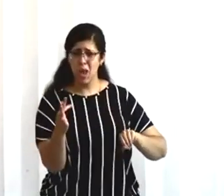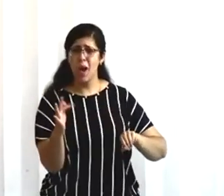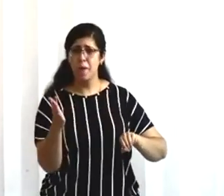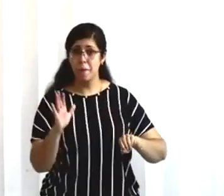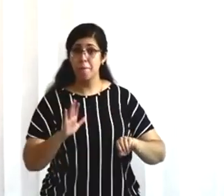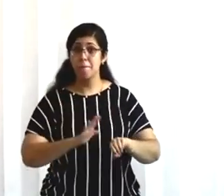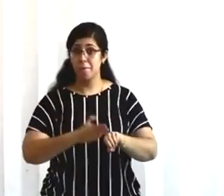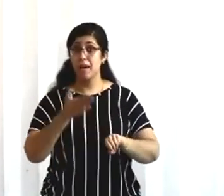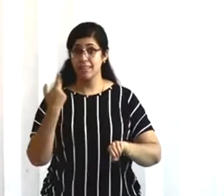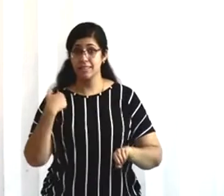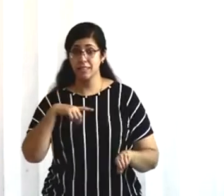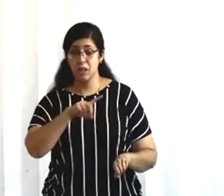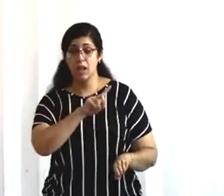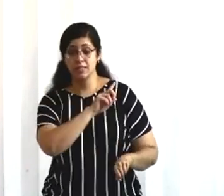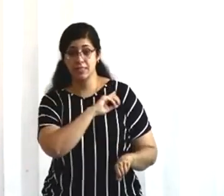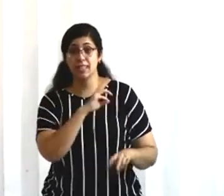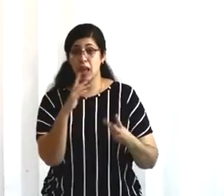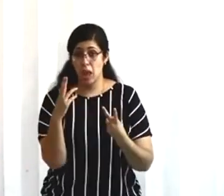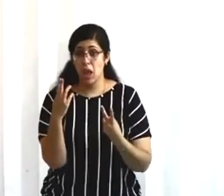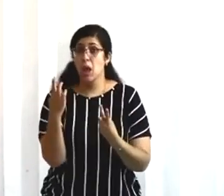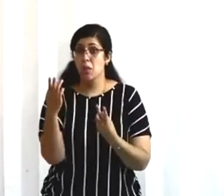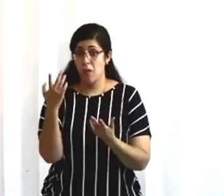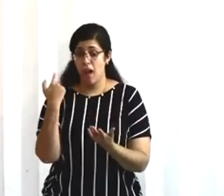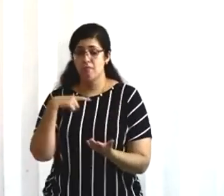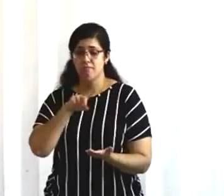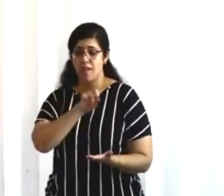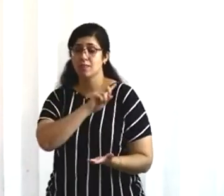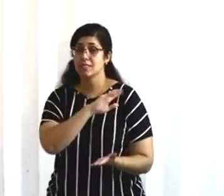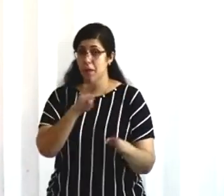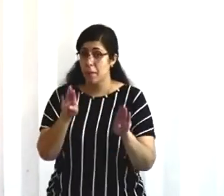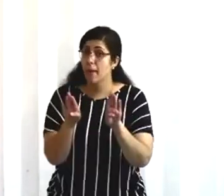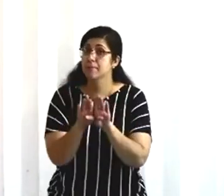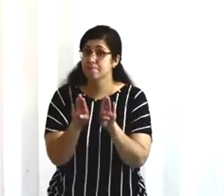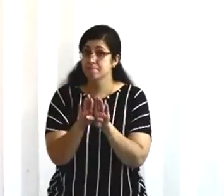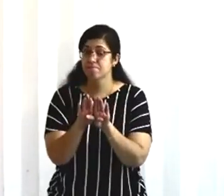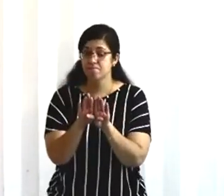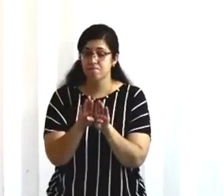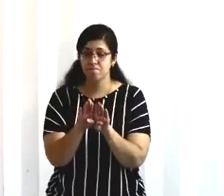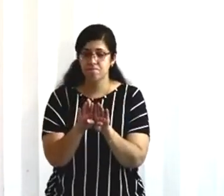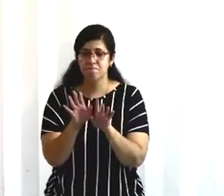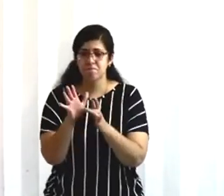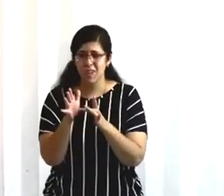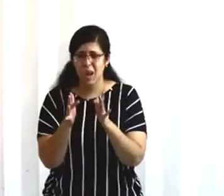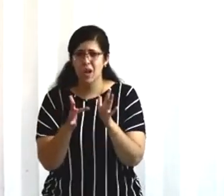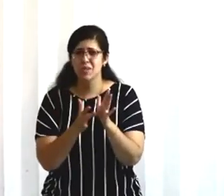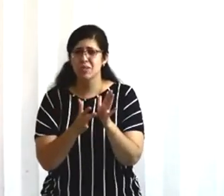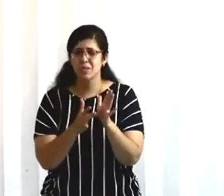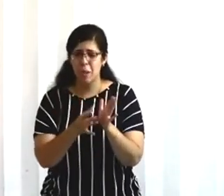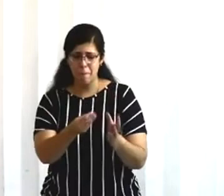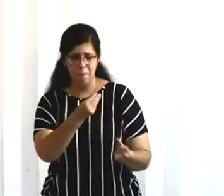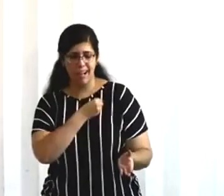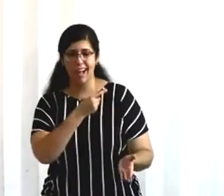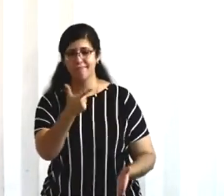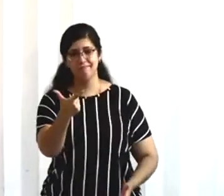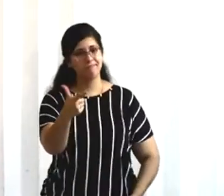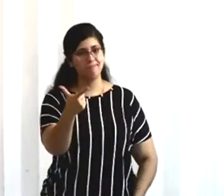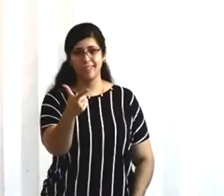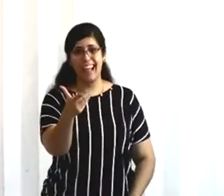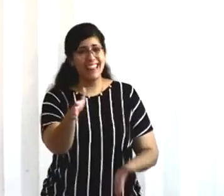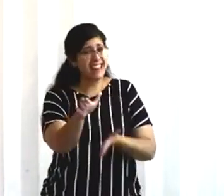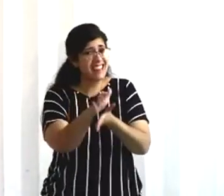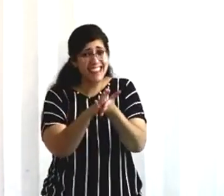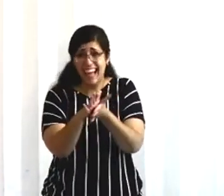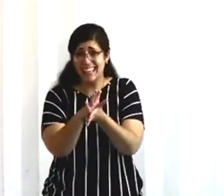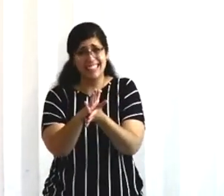tivemos, justamente para ser o nosso modelo, porque Ele foi e viveu sem pecado, para mostrar: